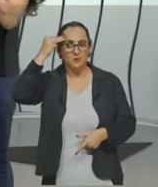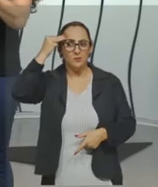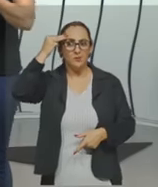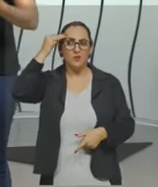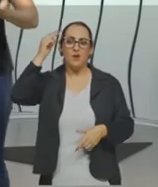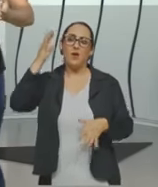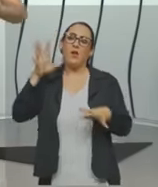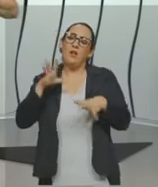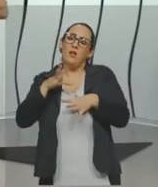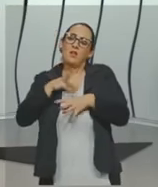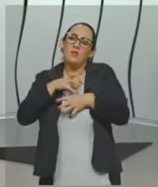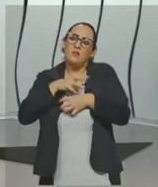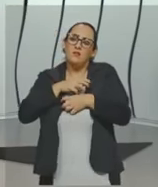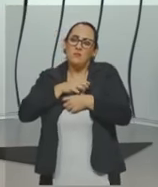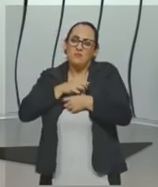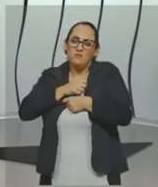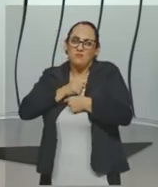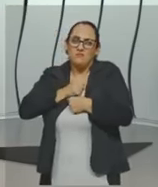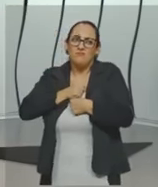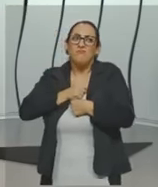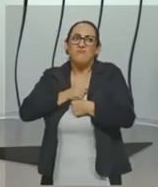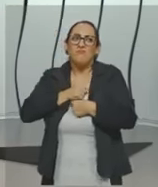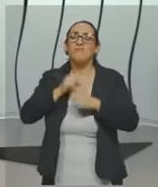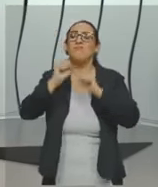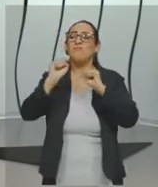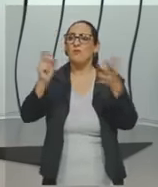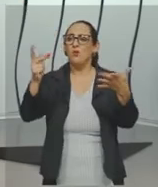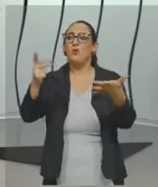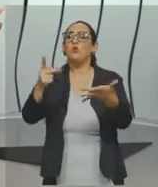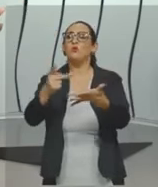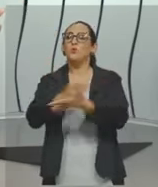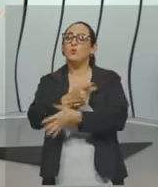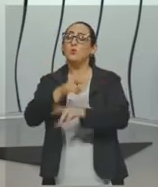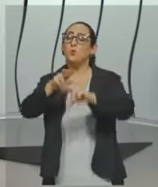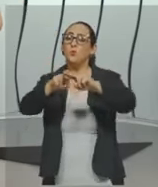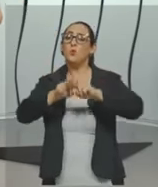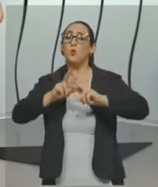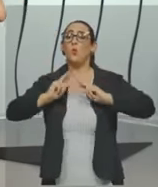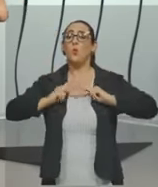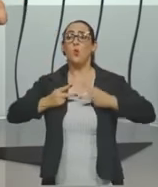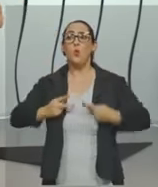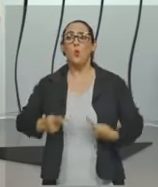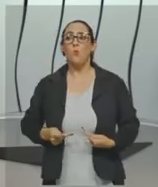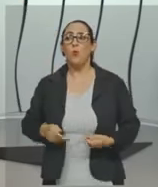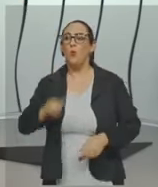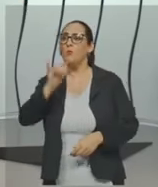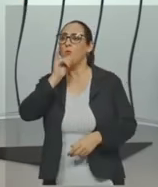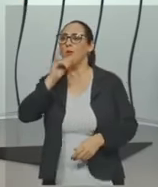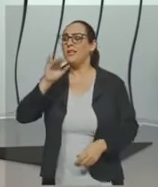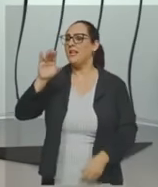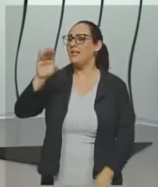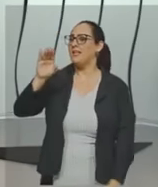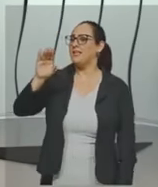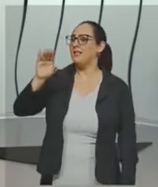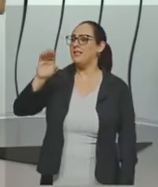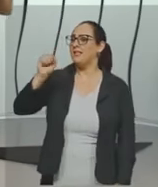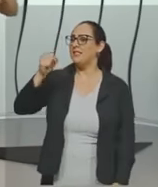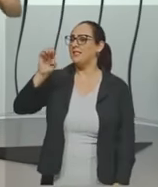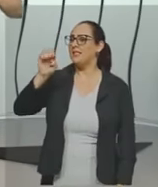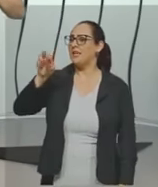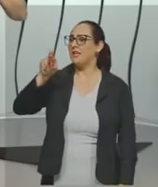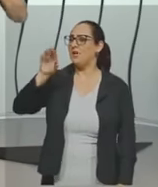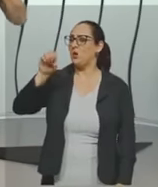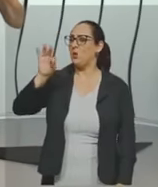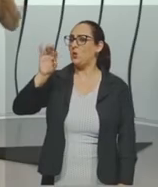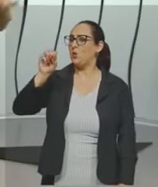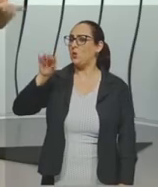como depressão que pode ser por questões hormonais, né? Serotonina é um hormônio do prazer, né?